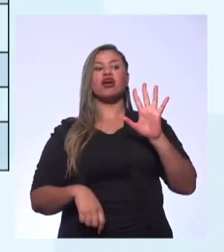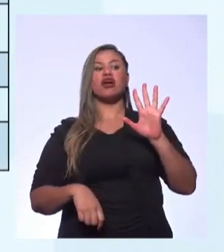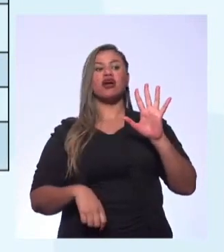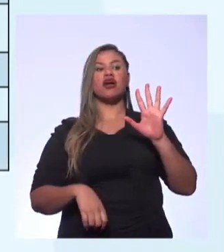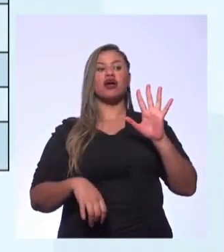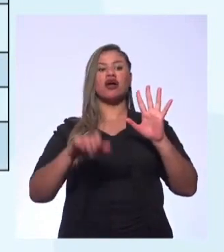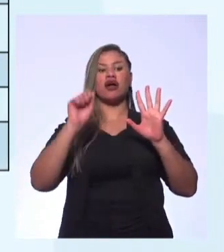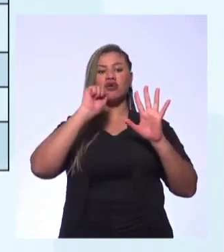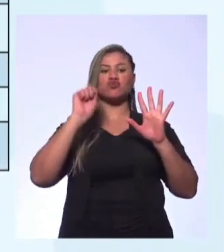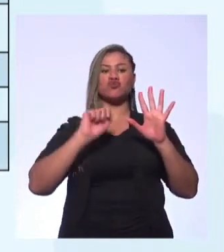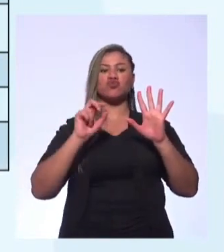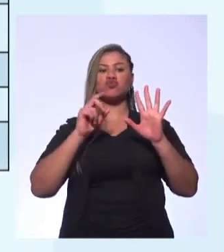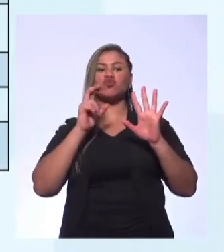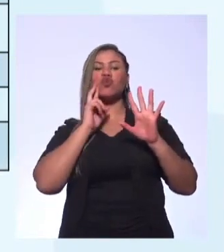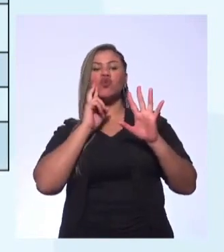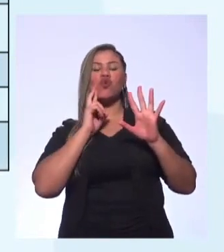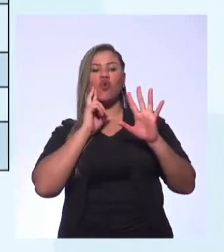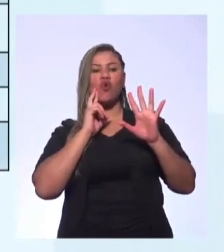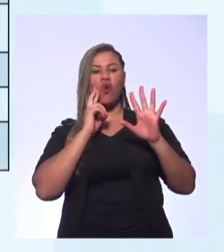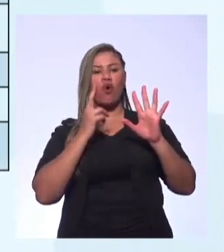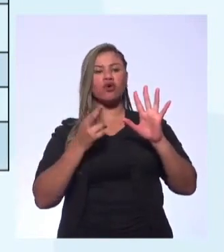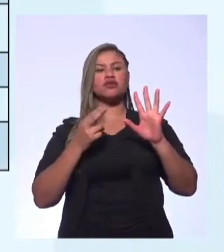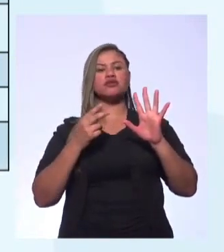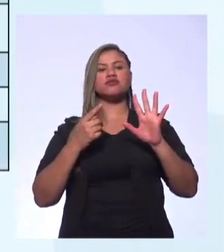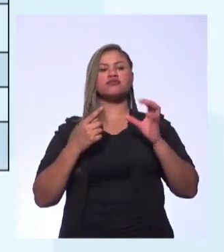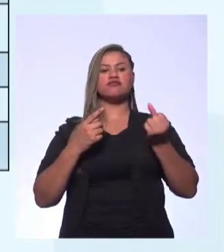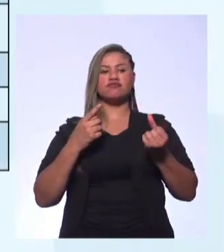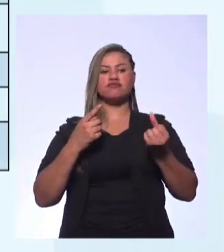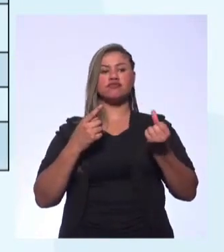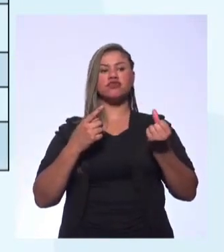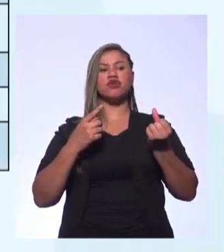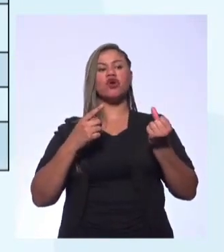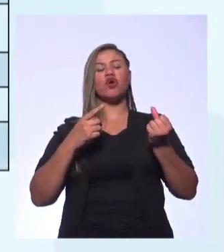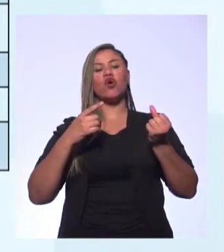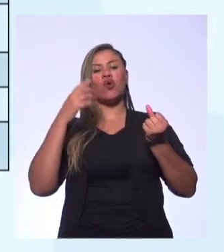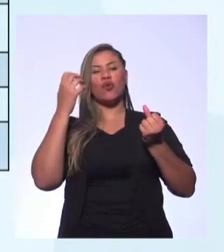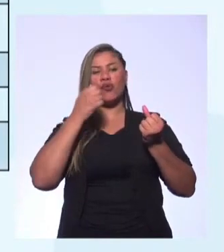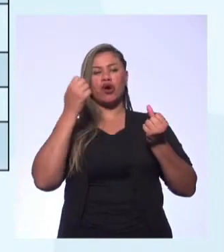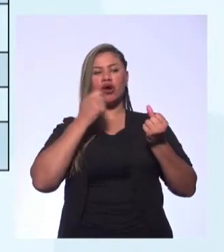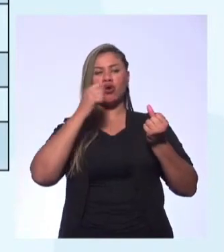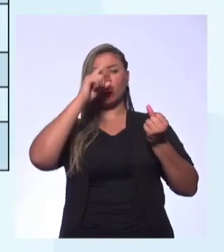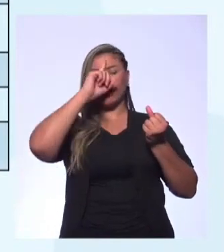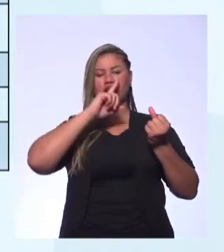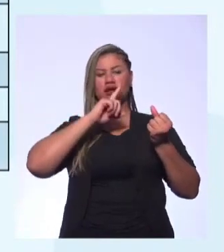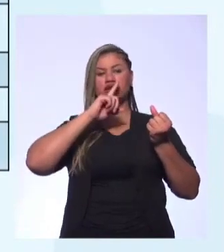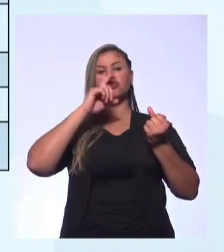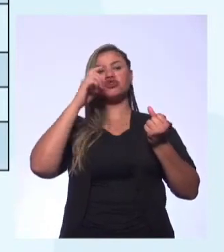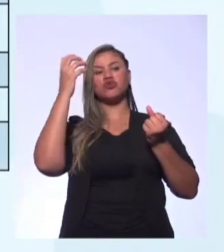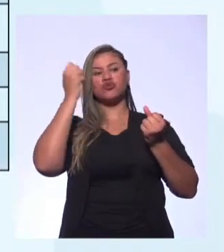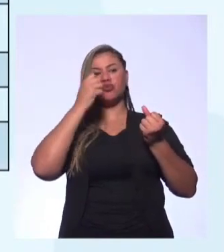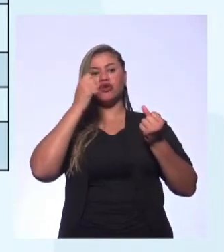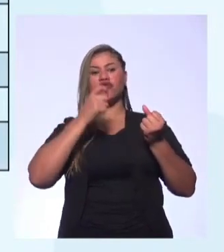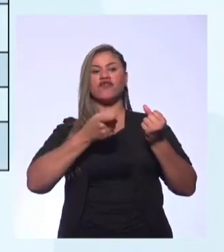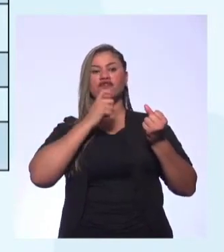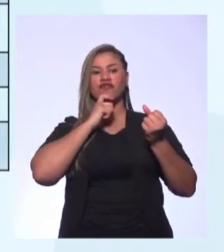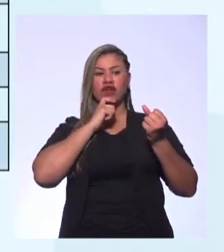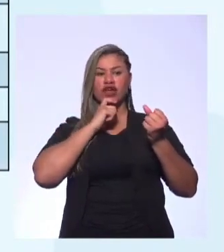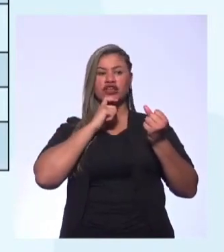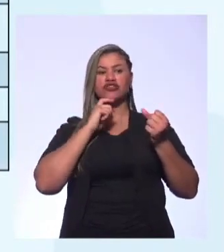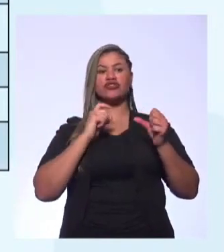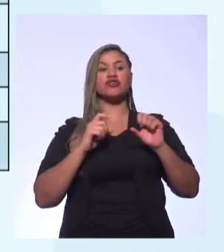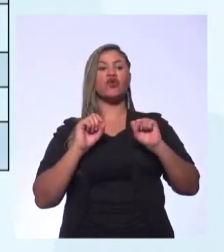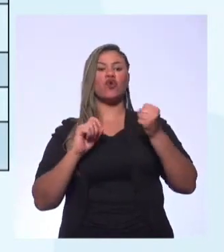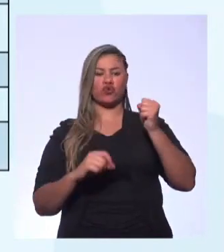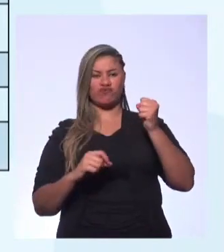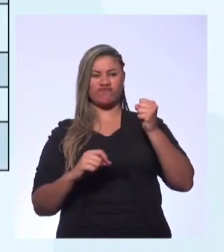azul com rosa, ou vermelho, né? Tenho o transparente com laranja e o transparente com verde. Quando eu contar aí a quantidade, eu tenho quantas